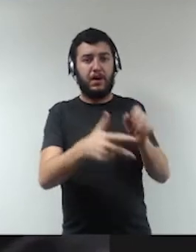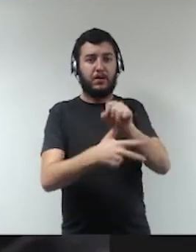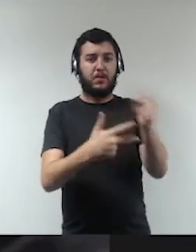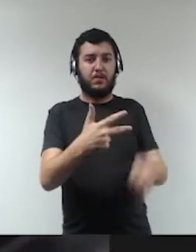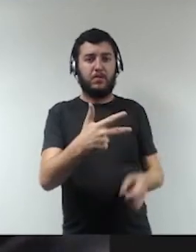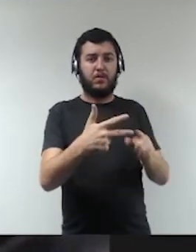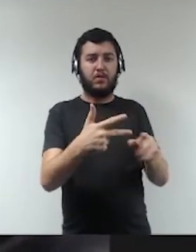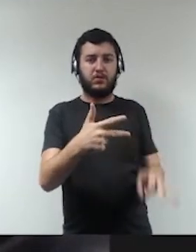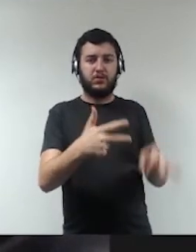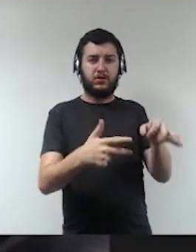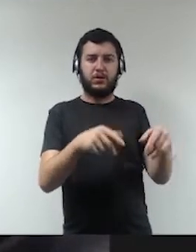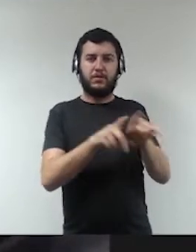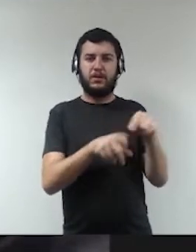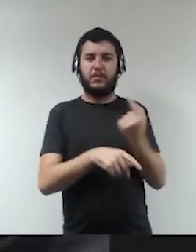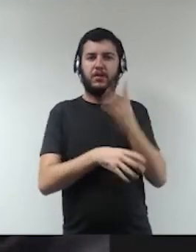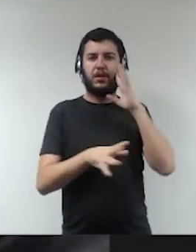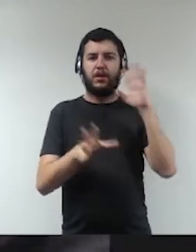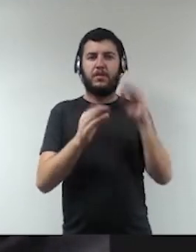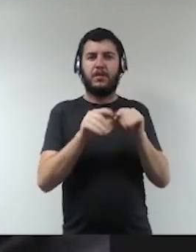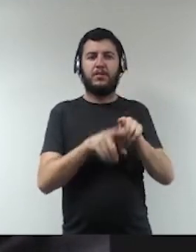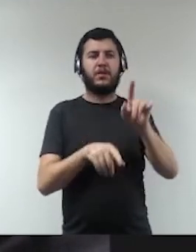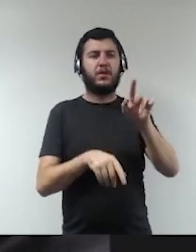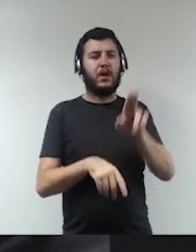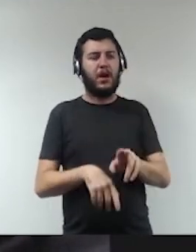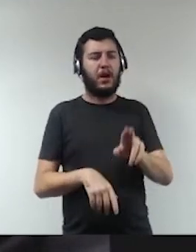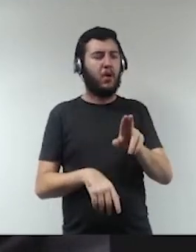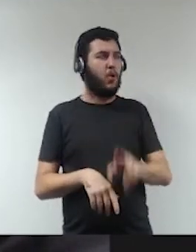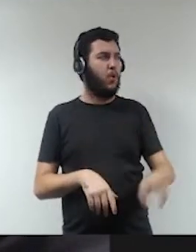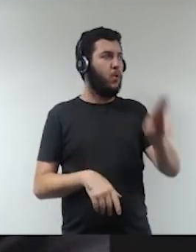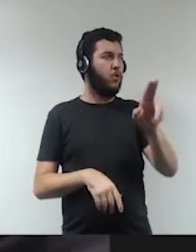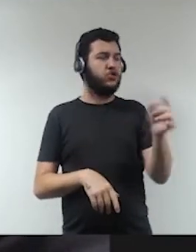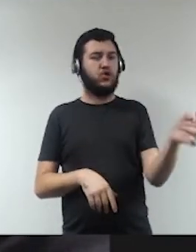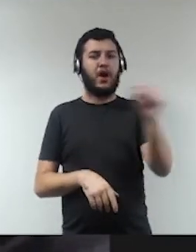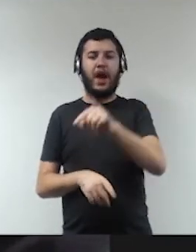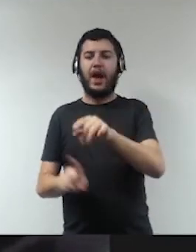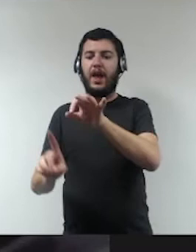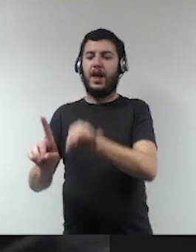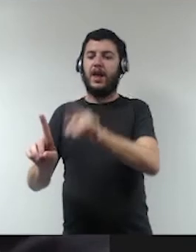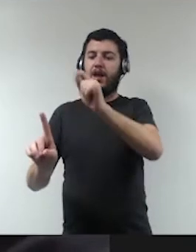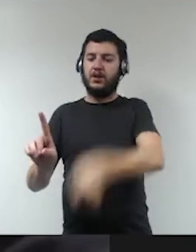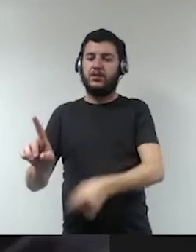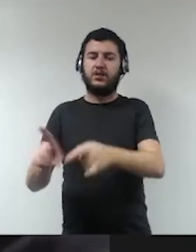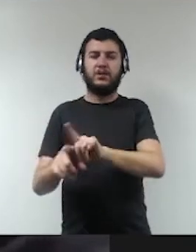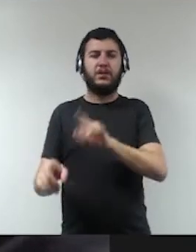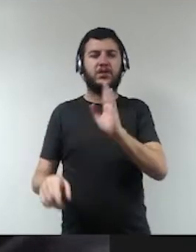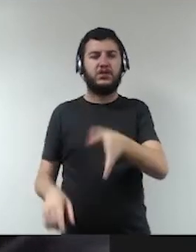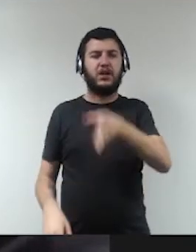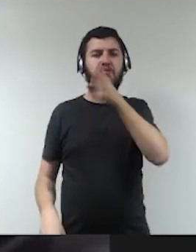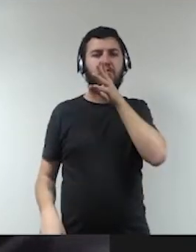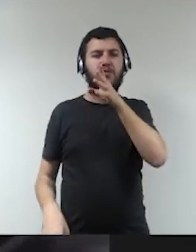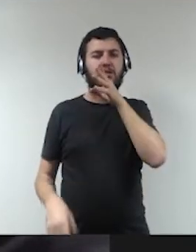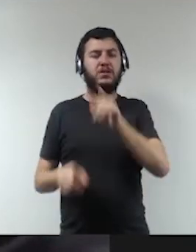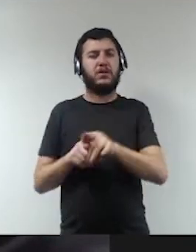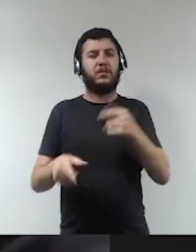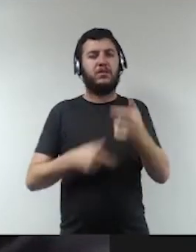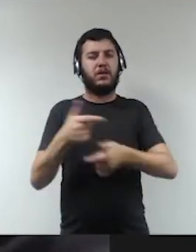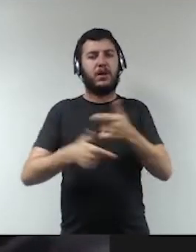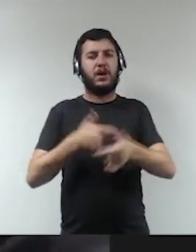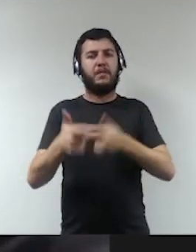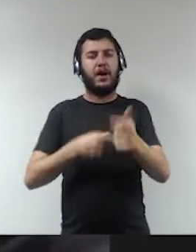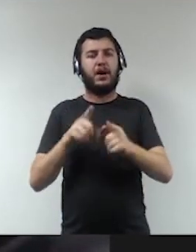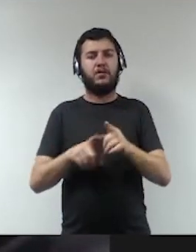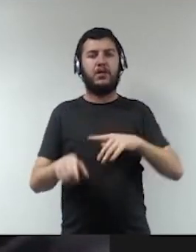útil ao jurisdicionado, conhecer de antemão a propensão dos tribunais decidirem